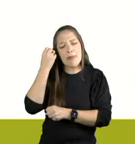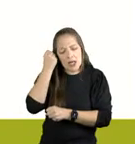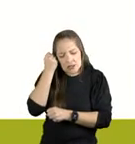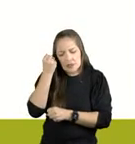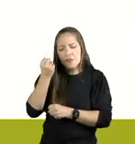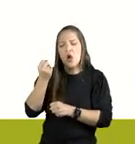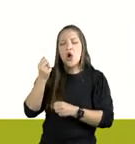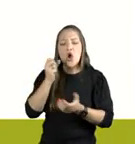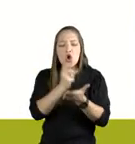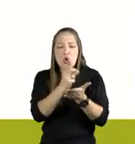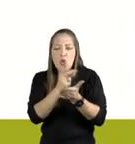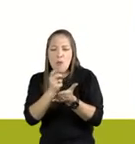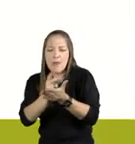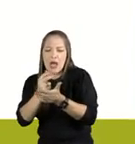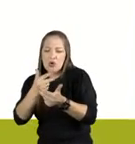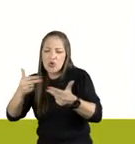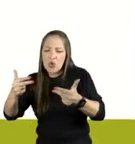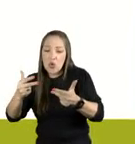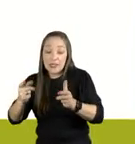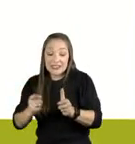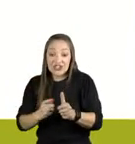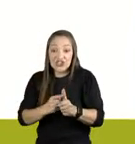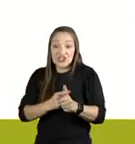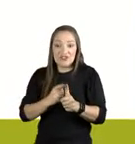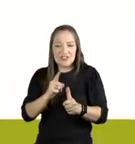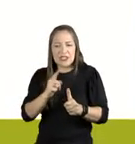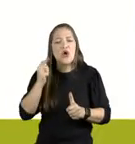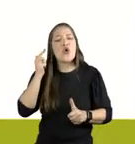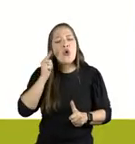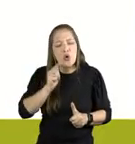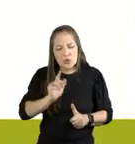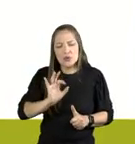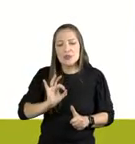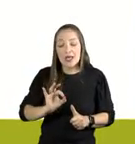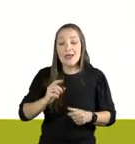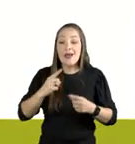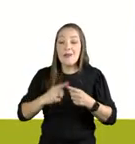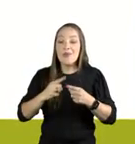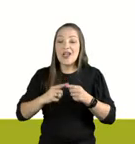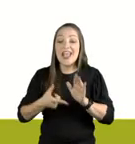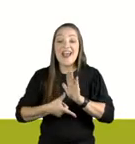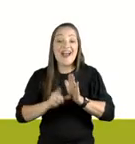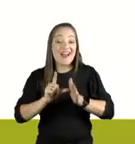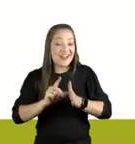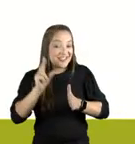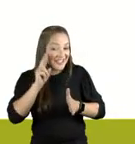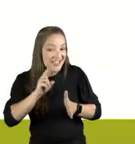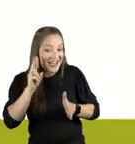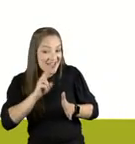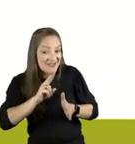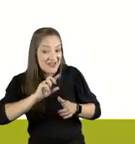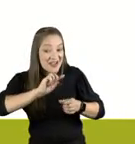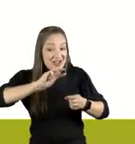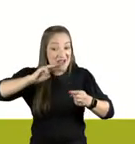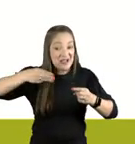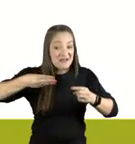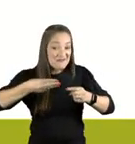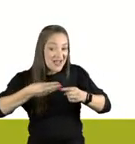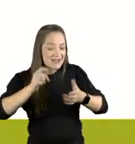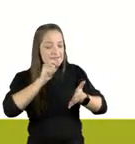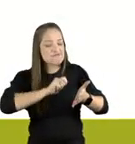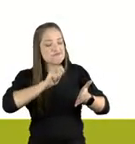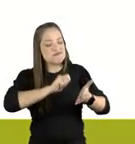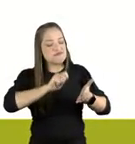bens sem se endividar. Por quê? Eu já tracei aquele objetivo, eu tracei aquela meta e eu vejo que eu